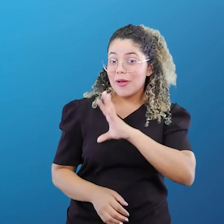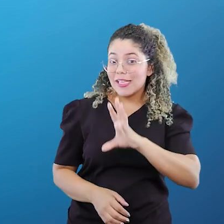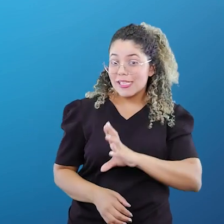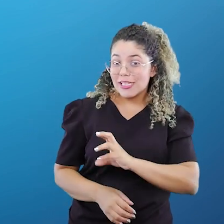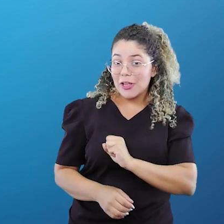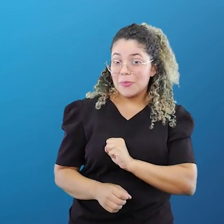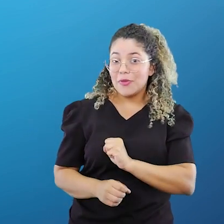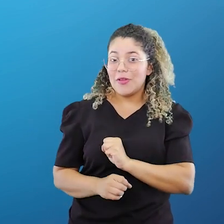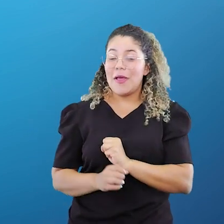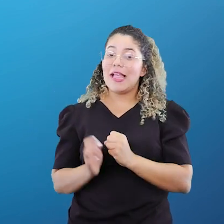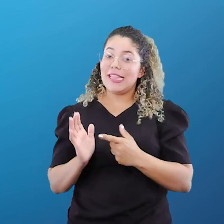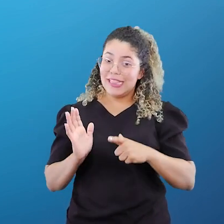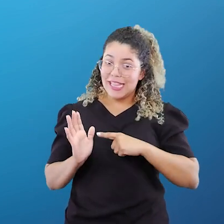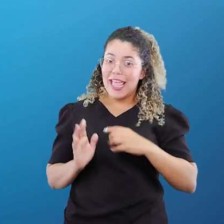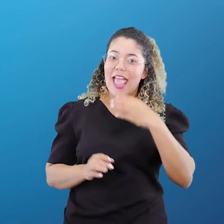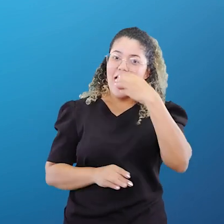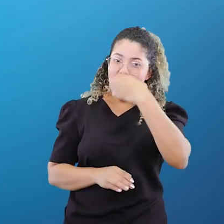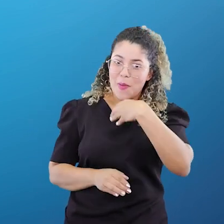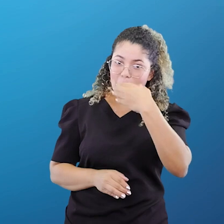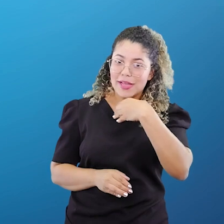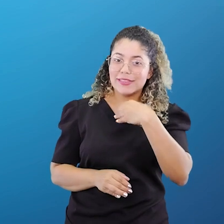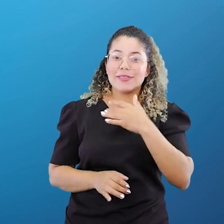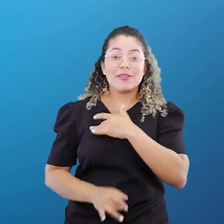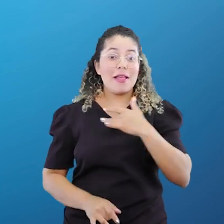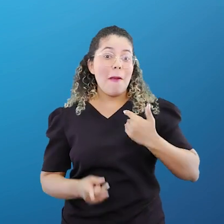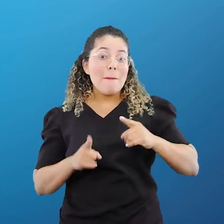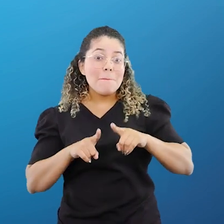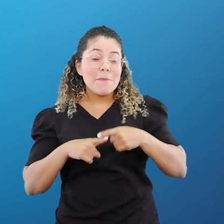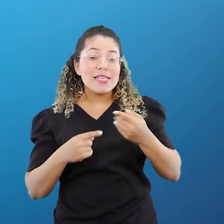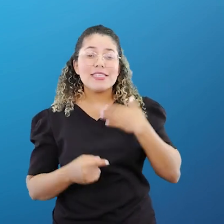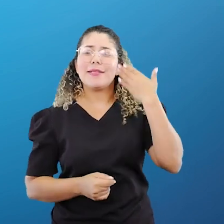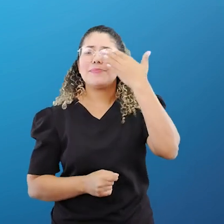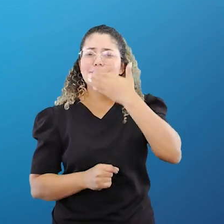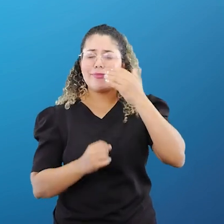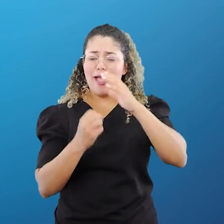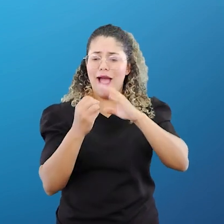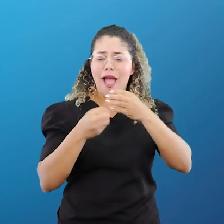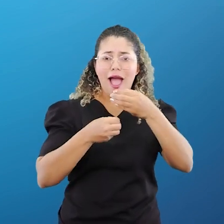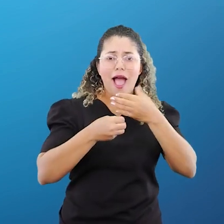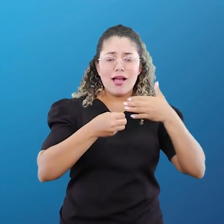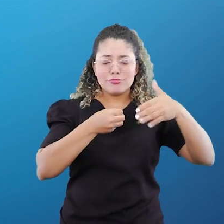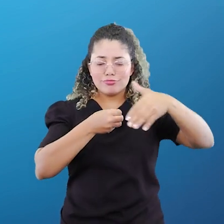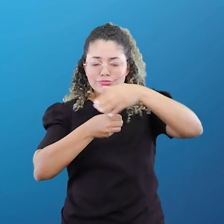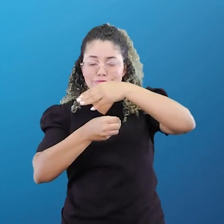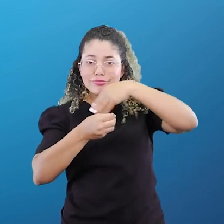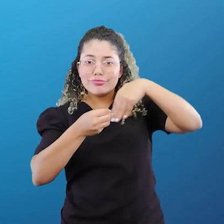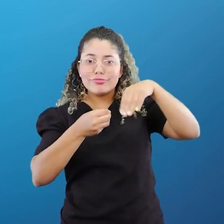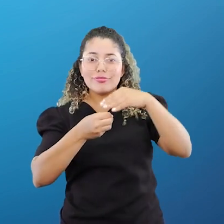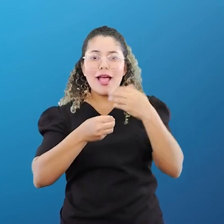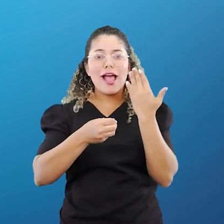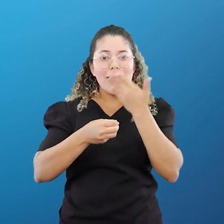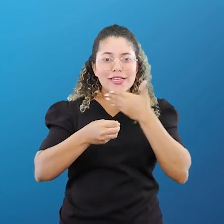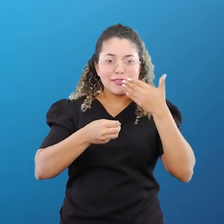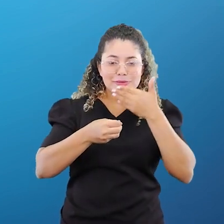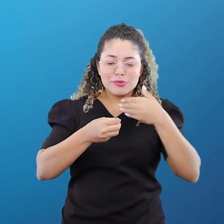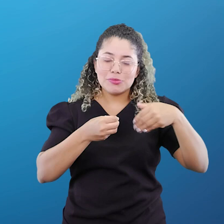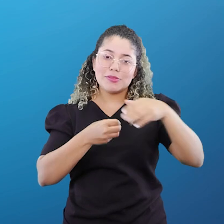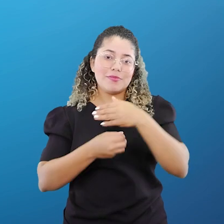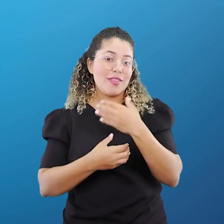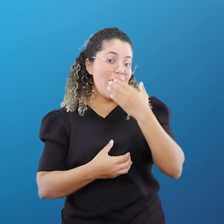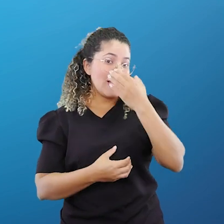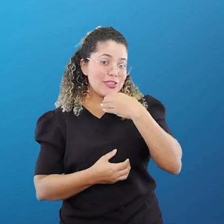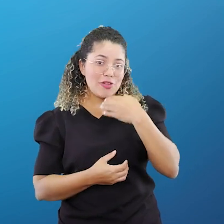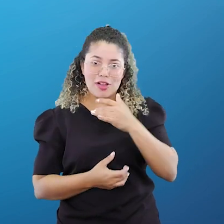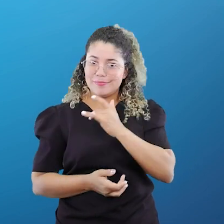de ter a presença da fruta, a maçã, que é muito saudável, ela é rica em açúcar, né? Porque a calda da maçã do amor é feita dessa forma, então não é